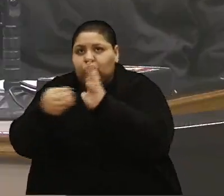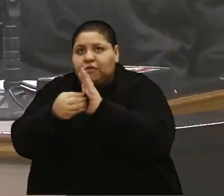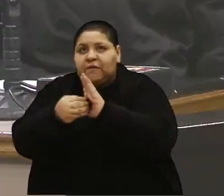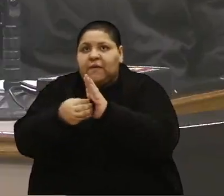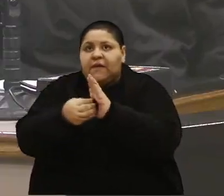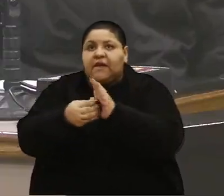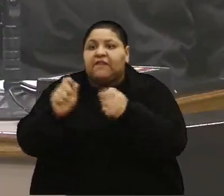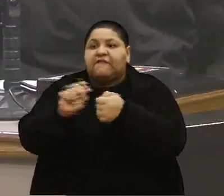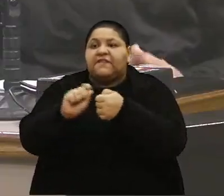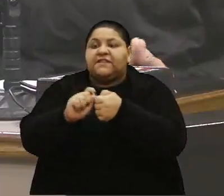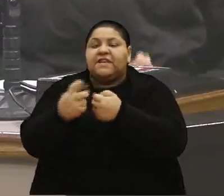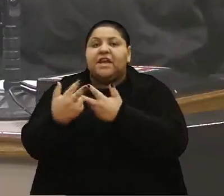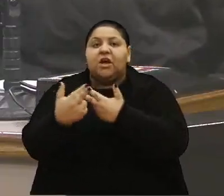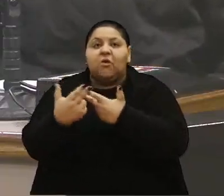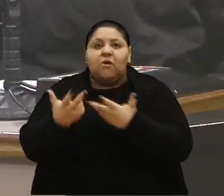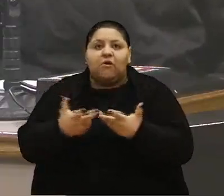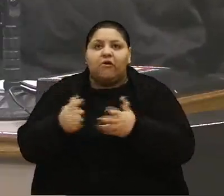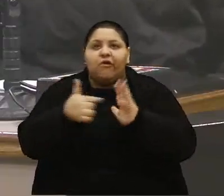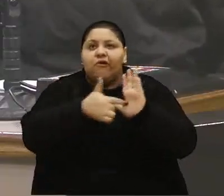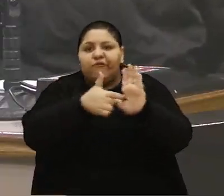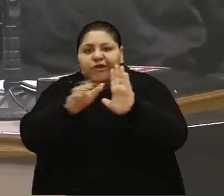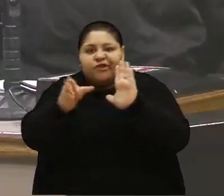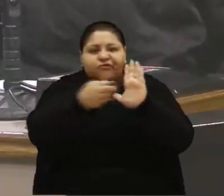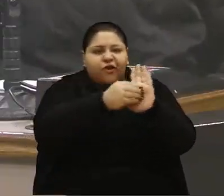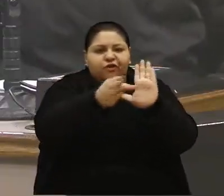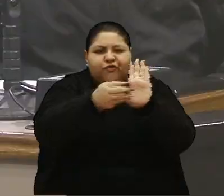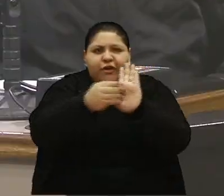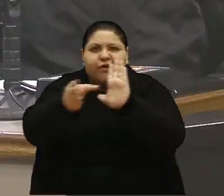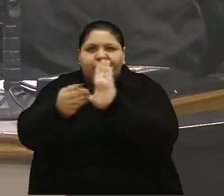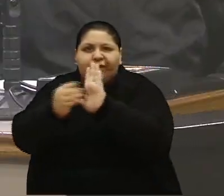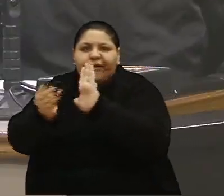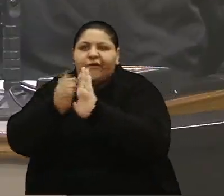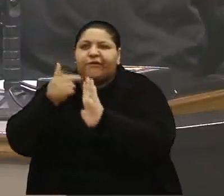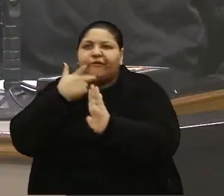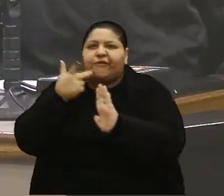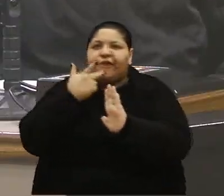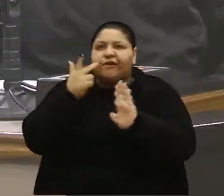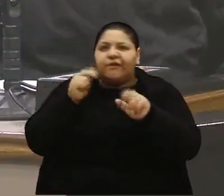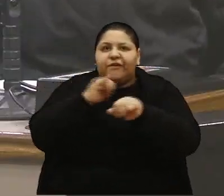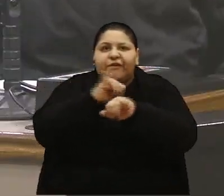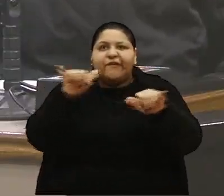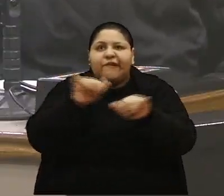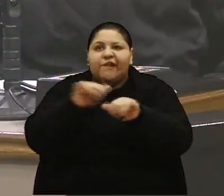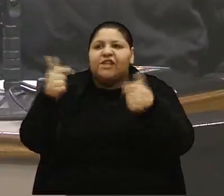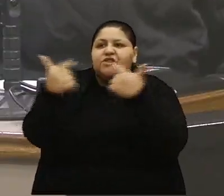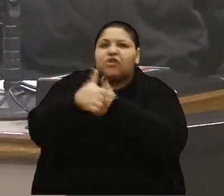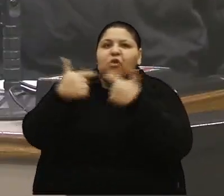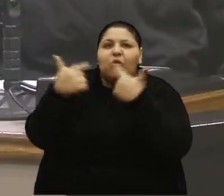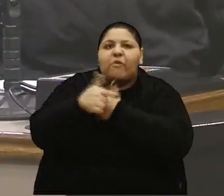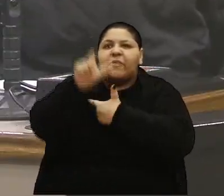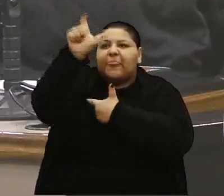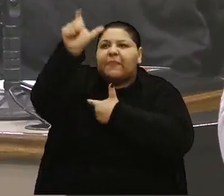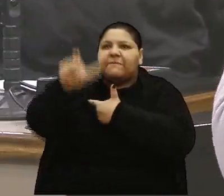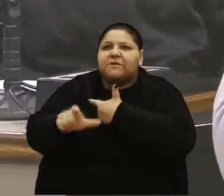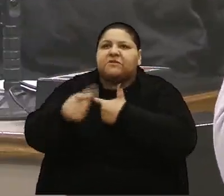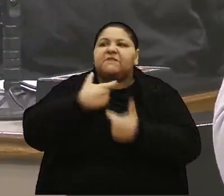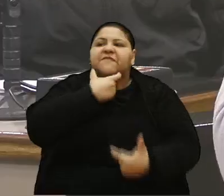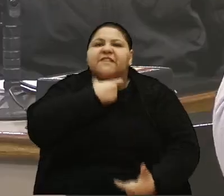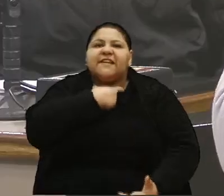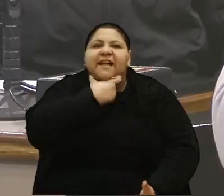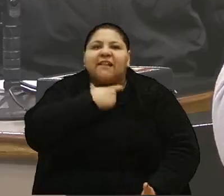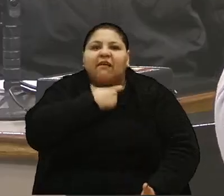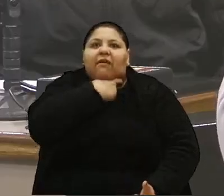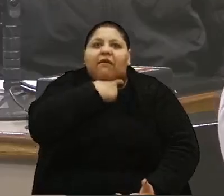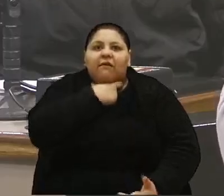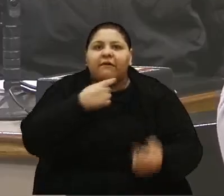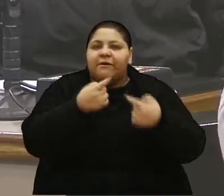imitação. E aí eu vejo divulgando, dizendo que ele divulgava e zombava de quem estava se engasgando. Mas, na